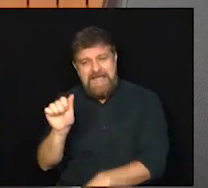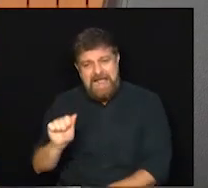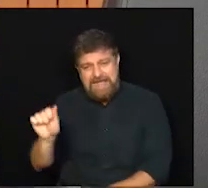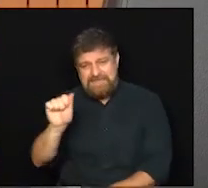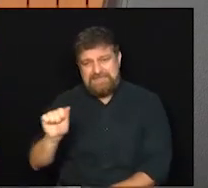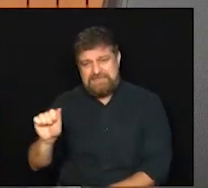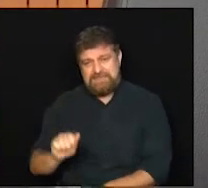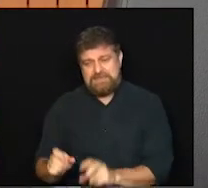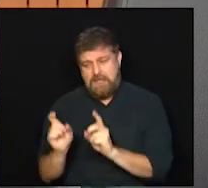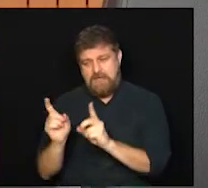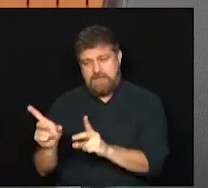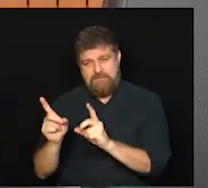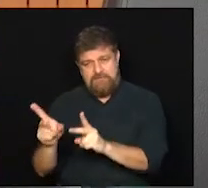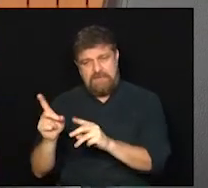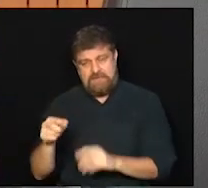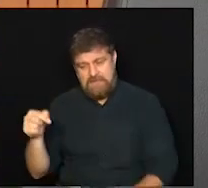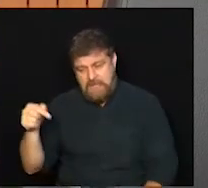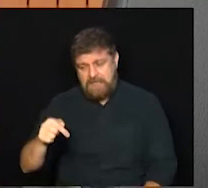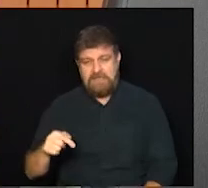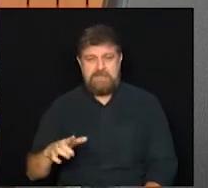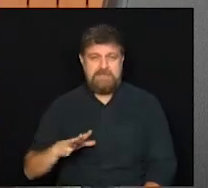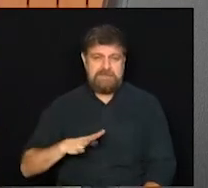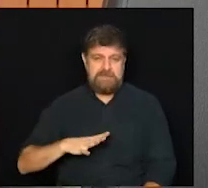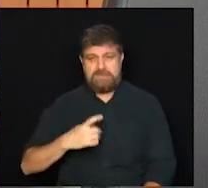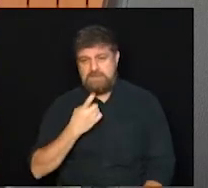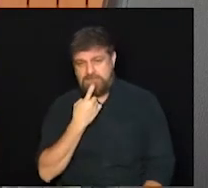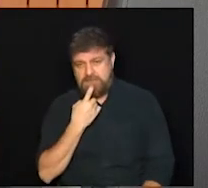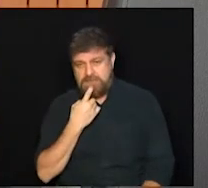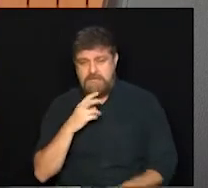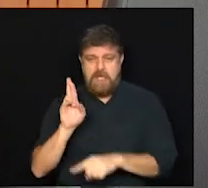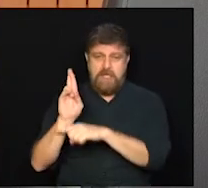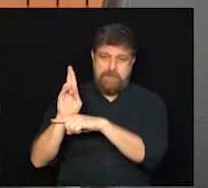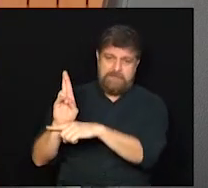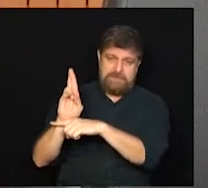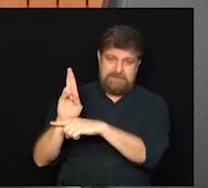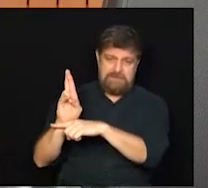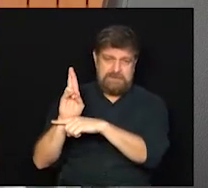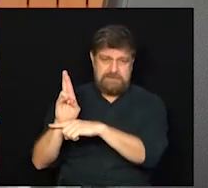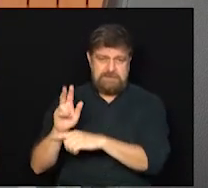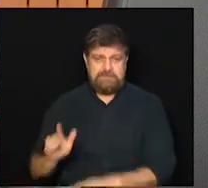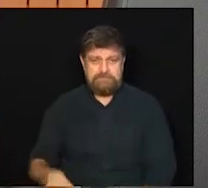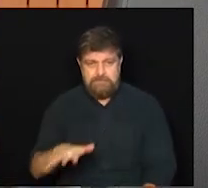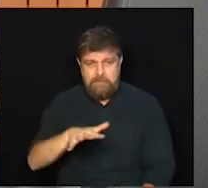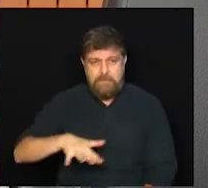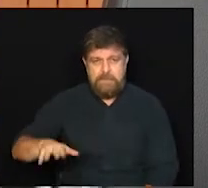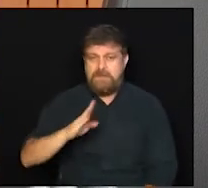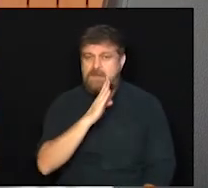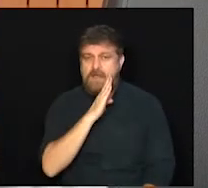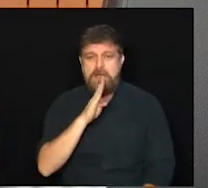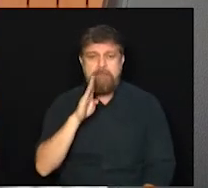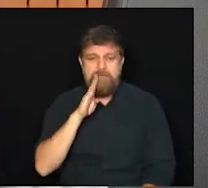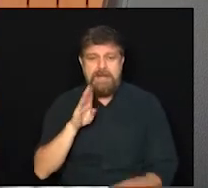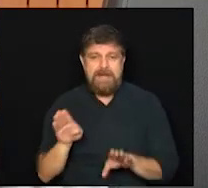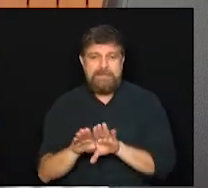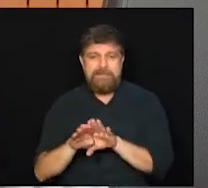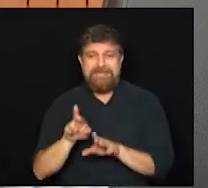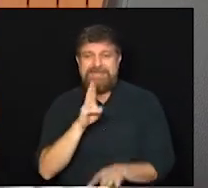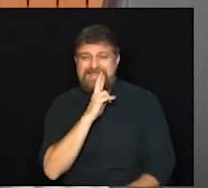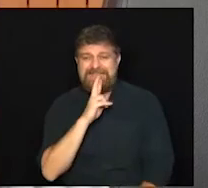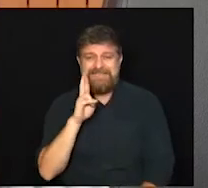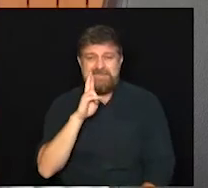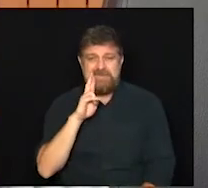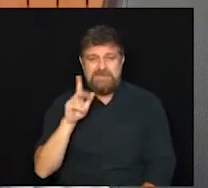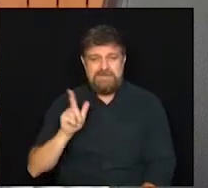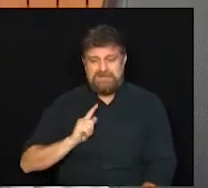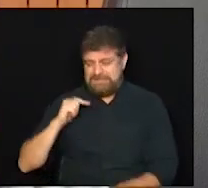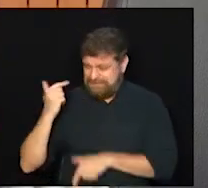Comercial Industrial de Campinas, ou até a representação, né, do segmento de bares e restaurantes, né, que foi muito